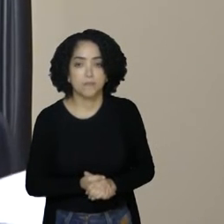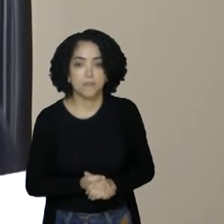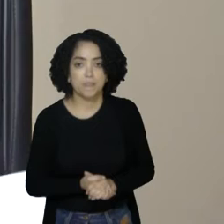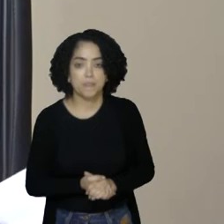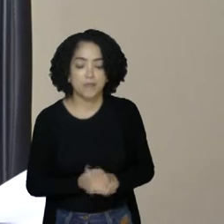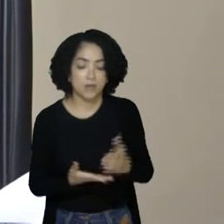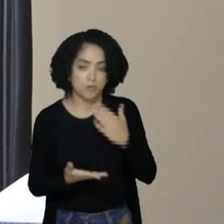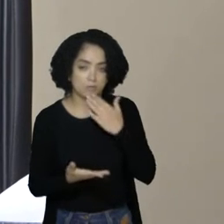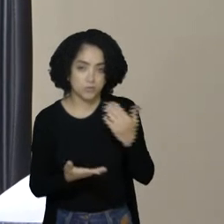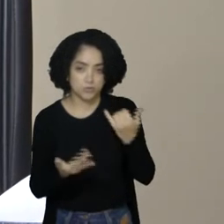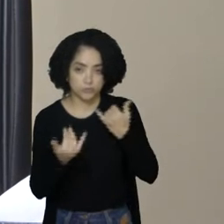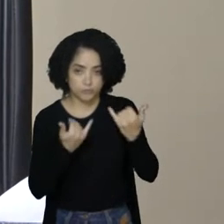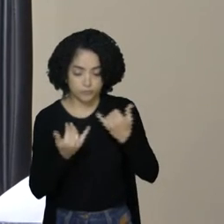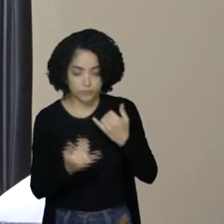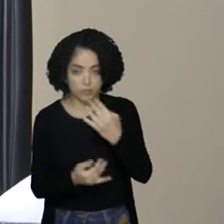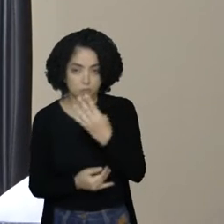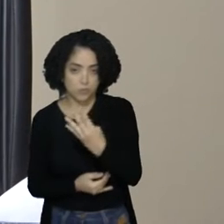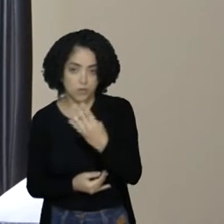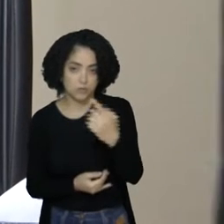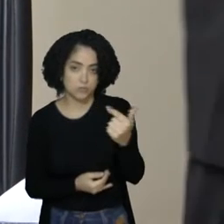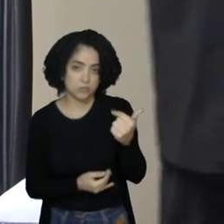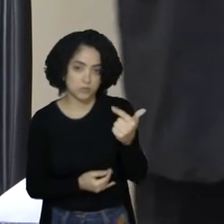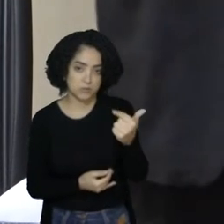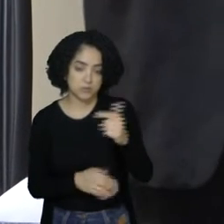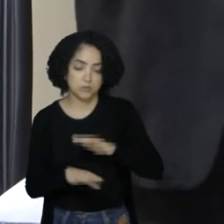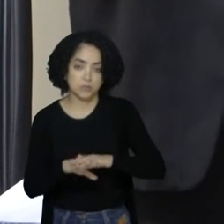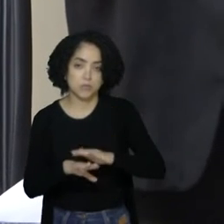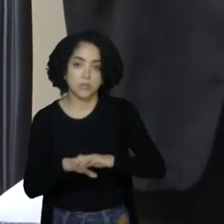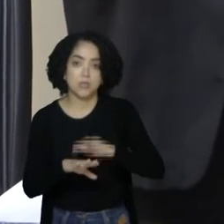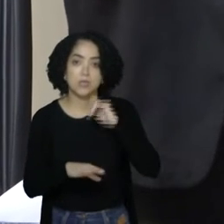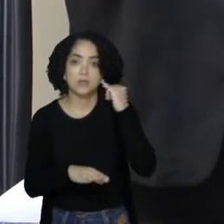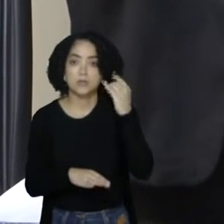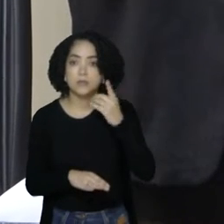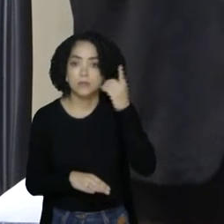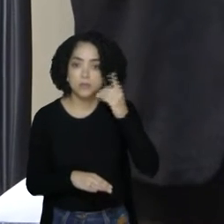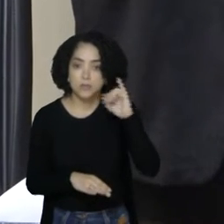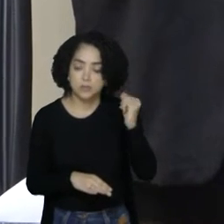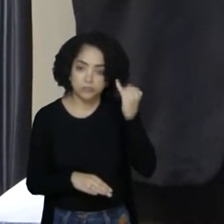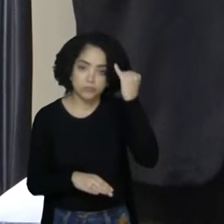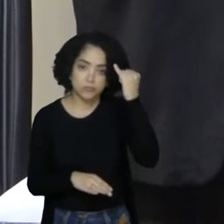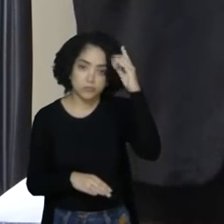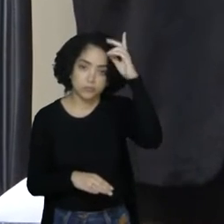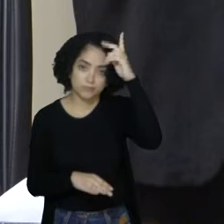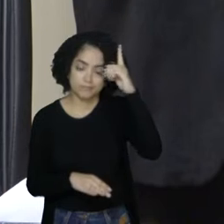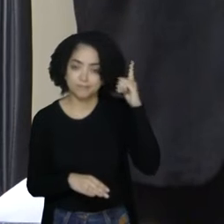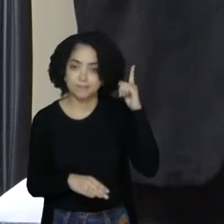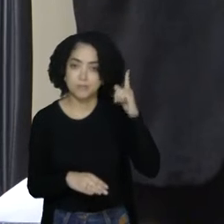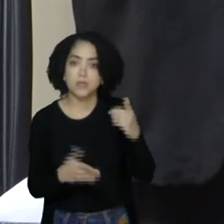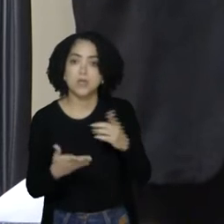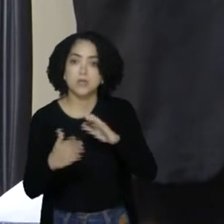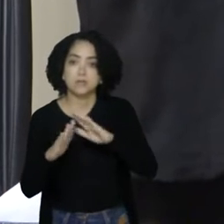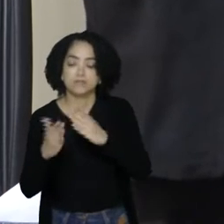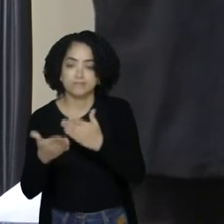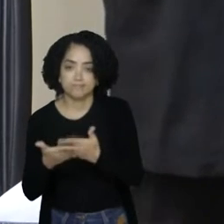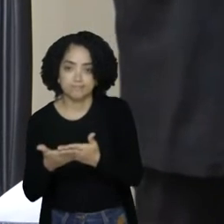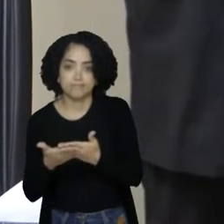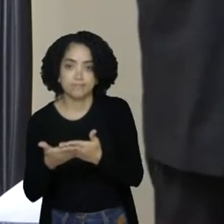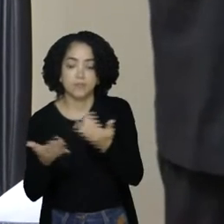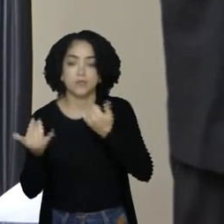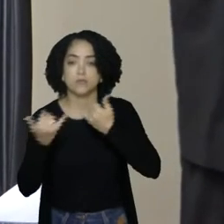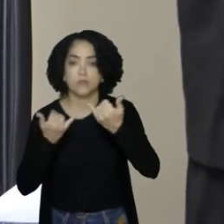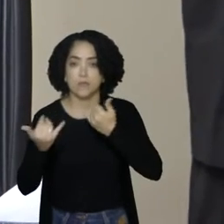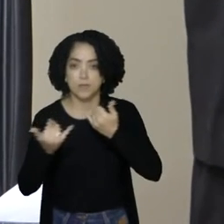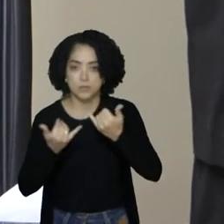Pedido de informação 412, autor deputado Sargento Lima, solicitando ao Coronel-Geral do Estado informações acerca